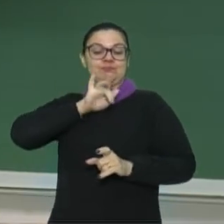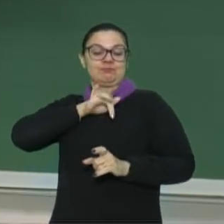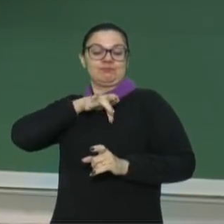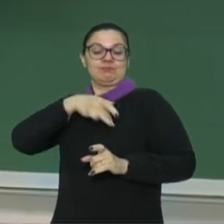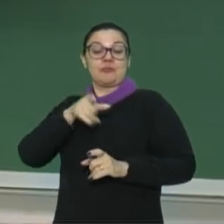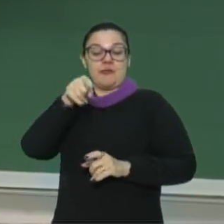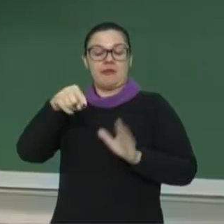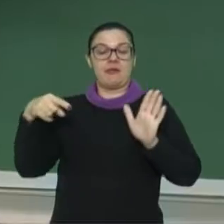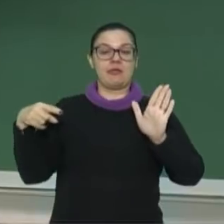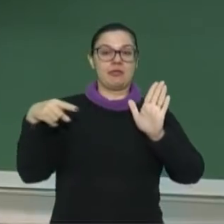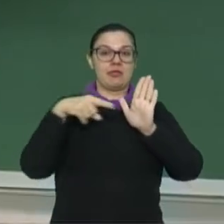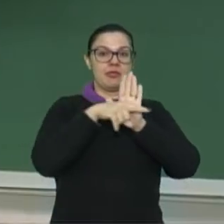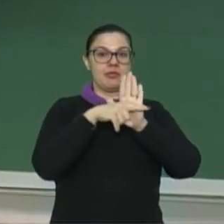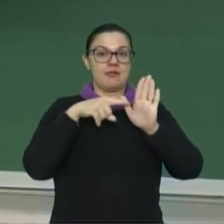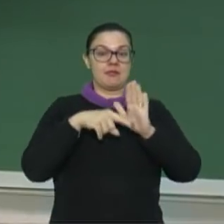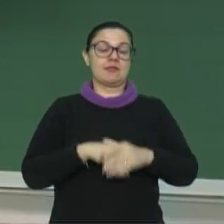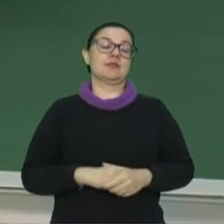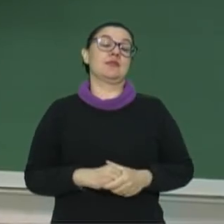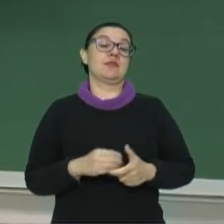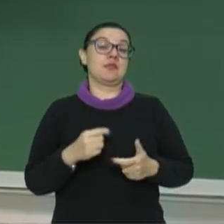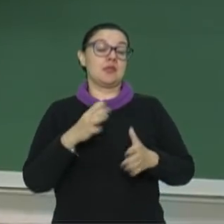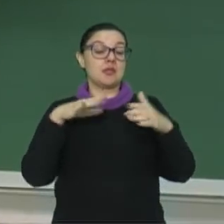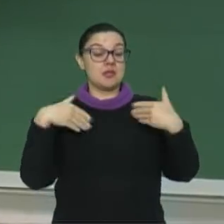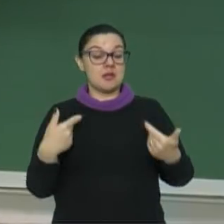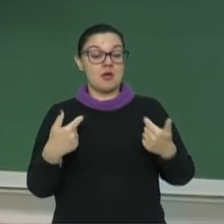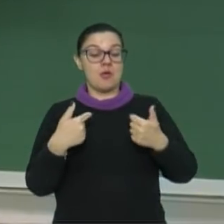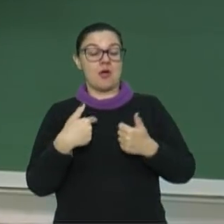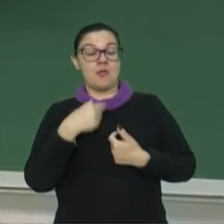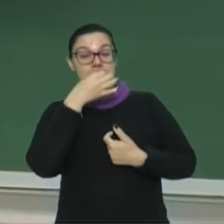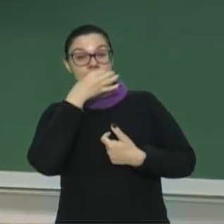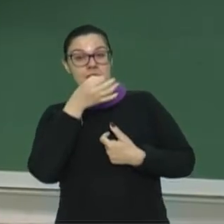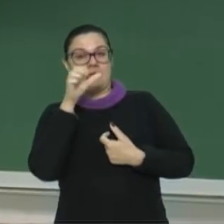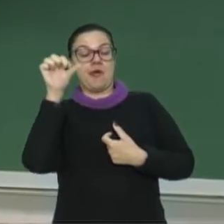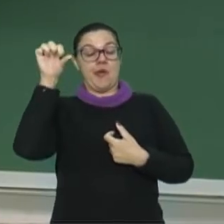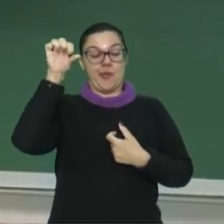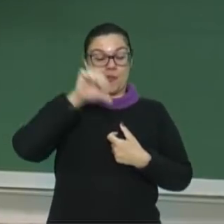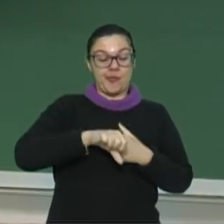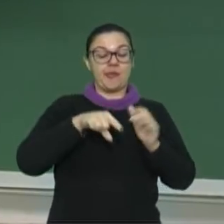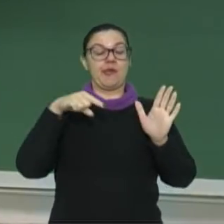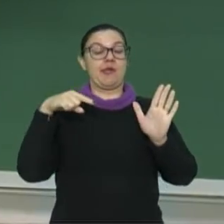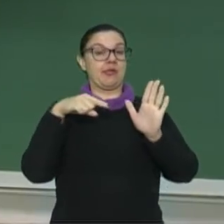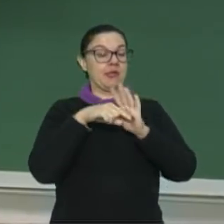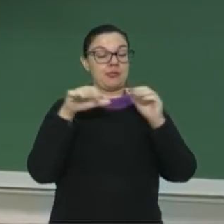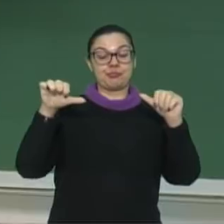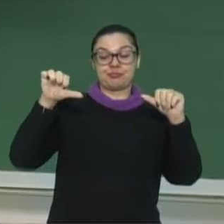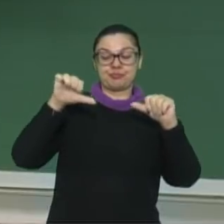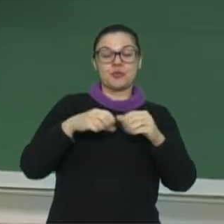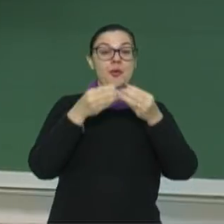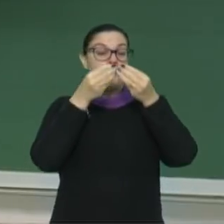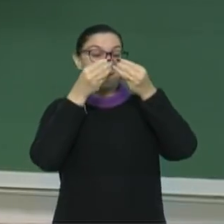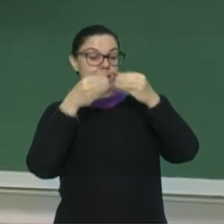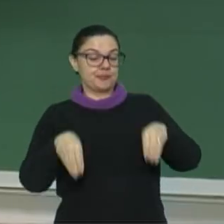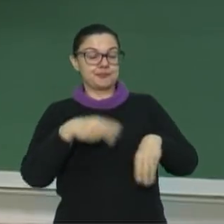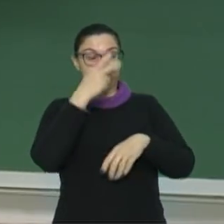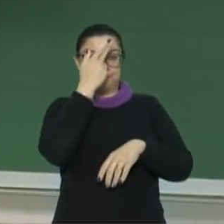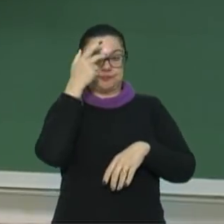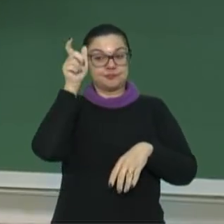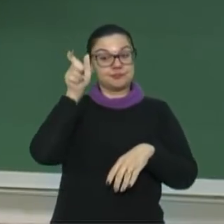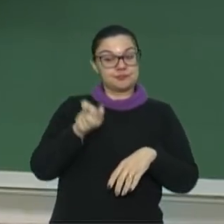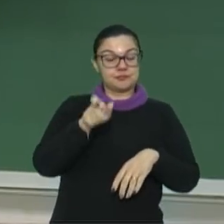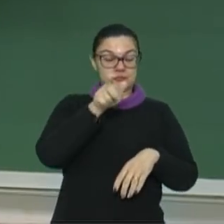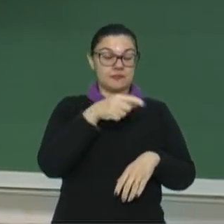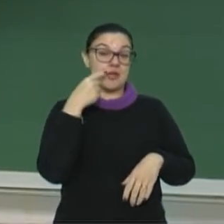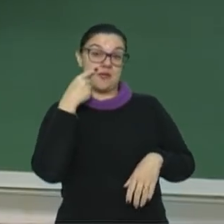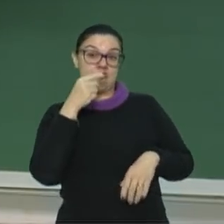algo negativo. Então, o que eu acho? Eu acho um comportamento que é negativo, que prejudica, né, a pessoa, e a gente vai ver